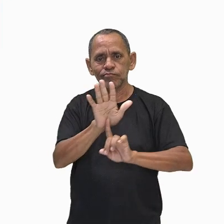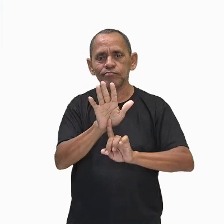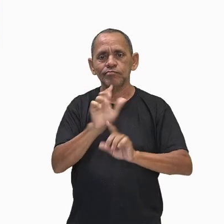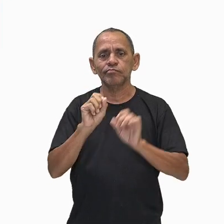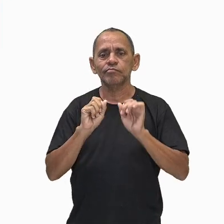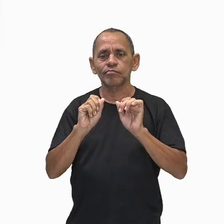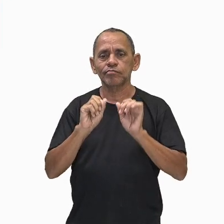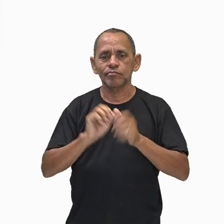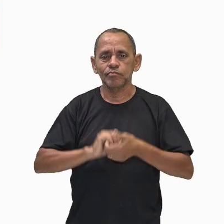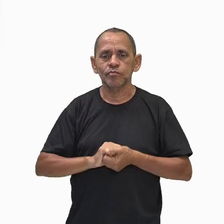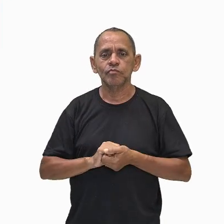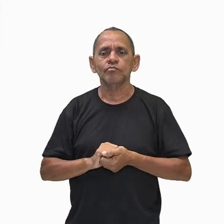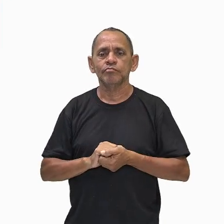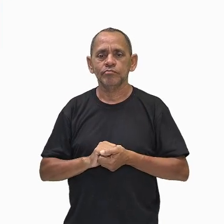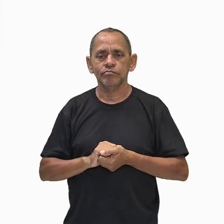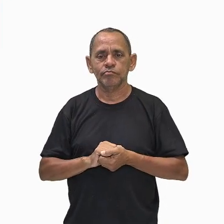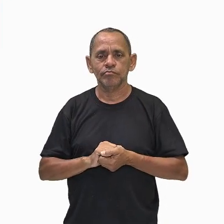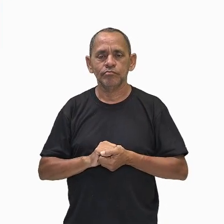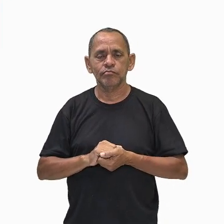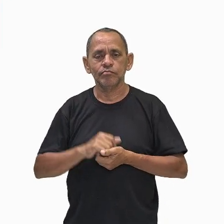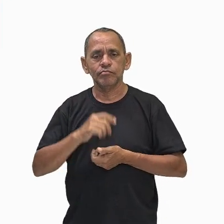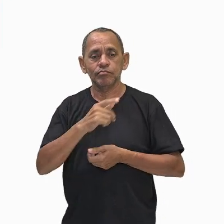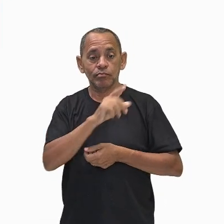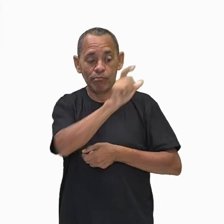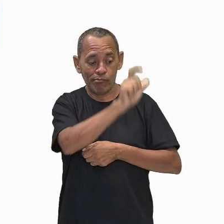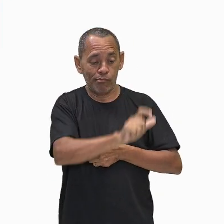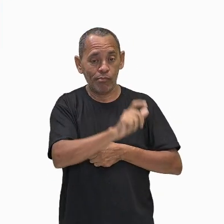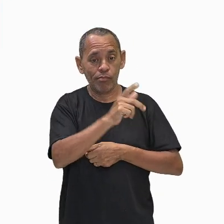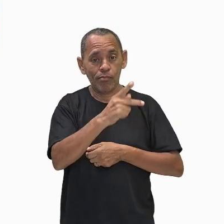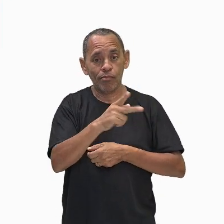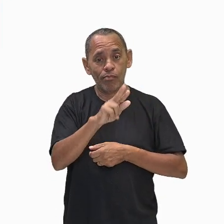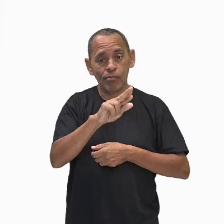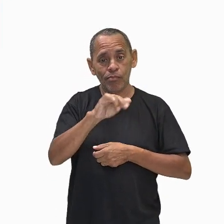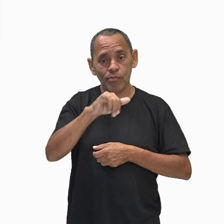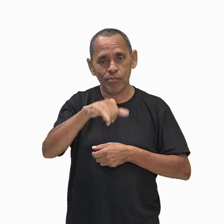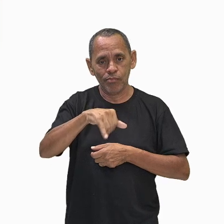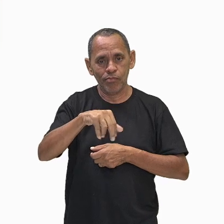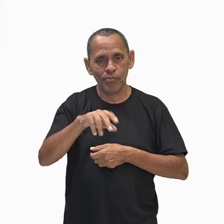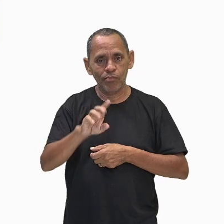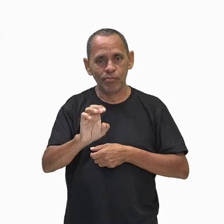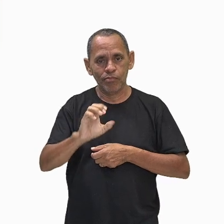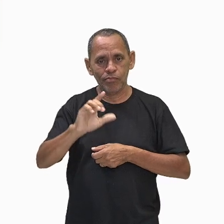celebrando, então, a abolição da escravatura, né, em 17 de maio de